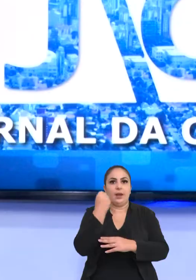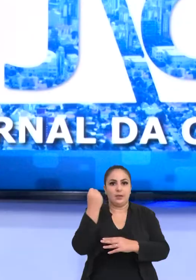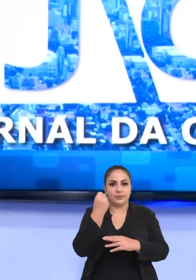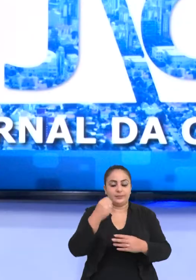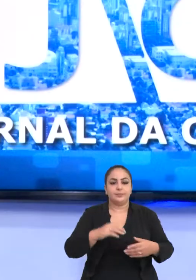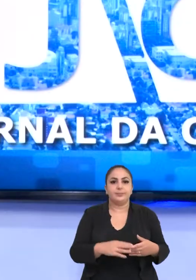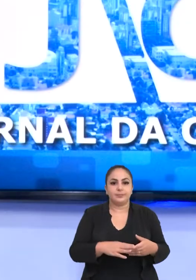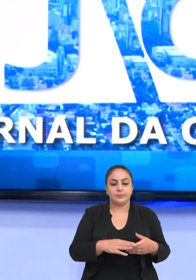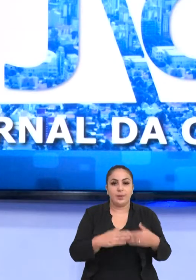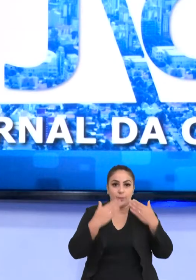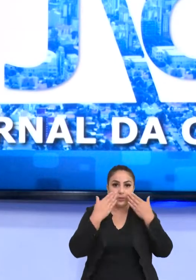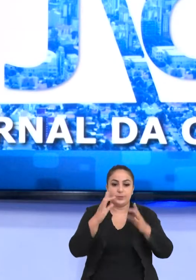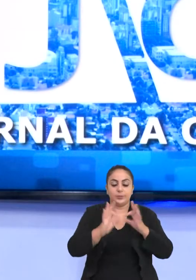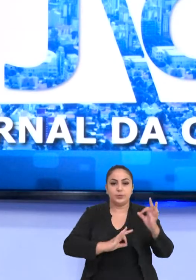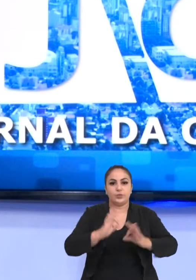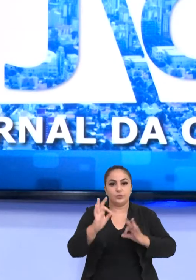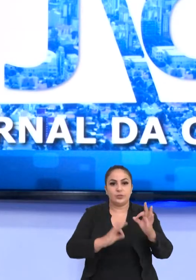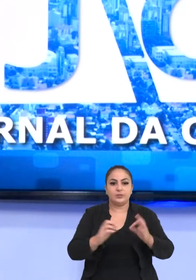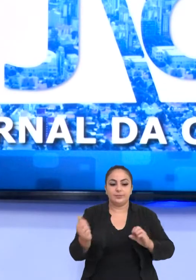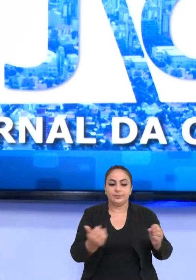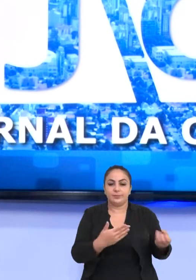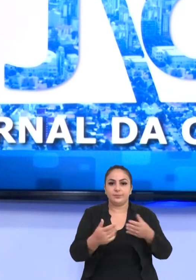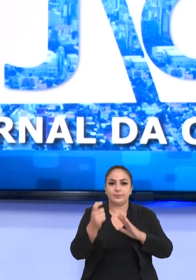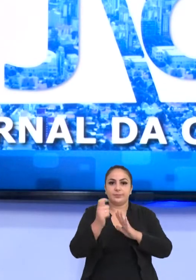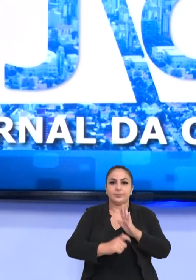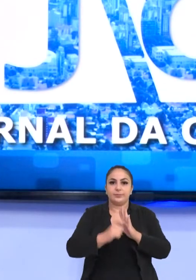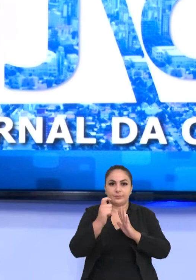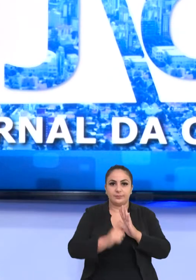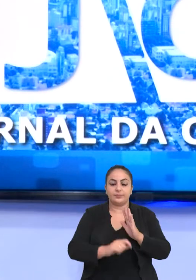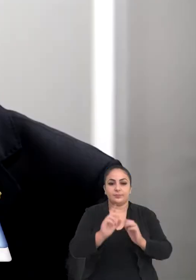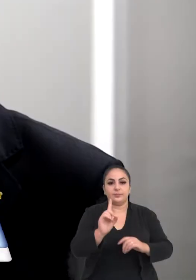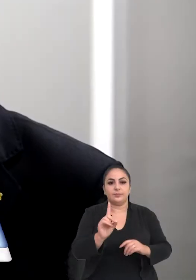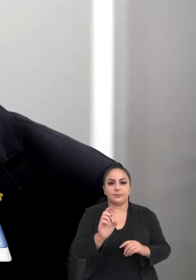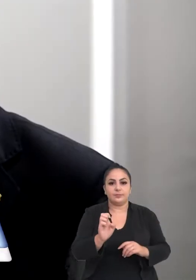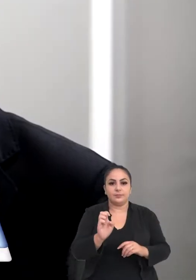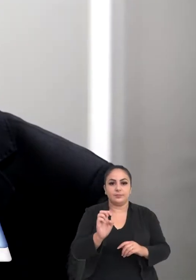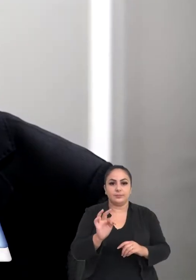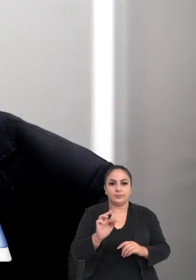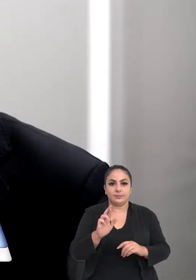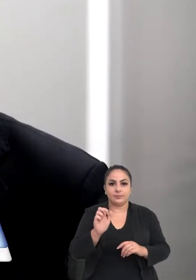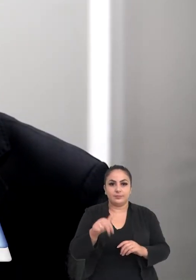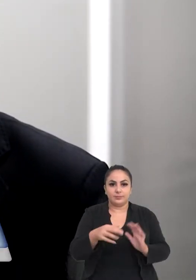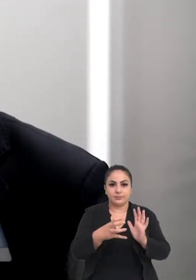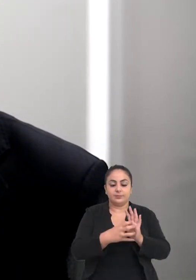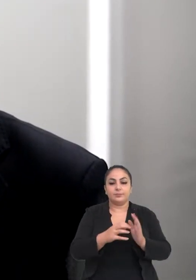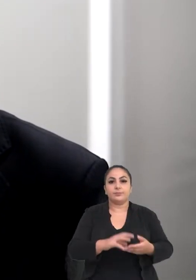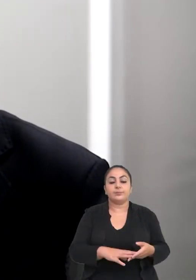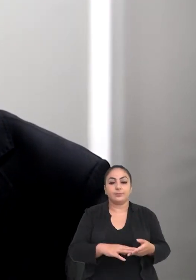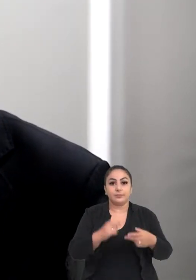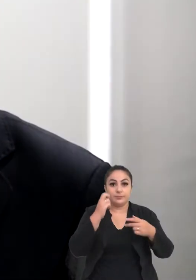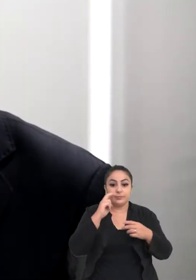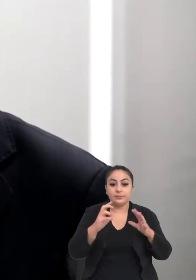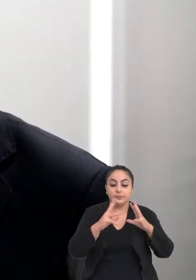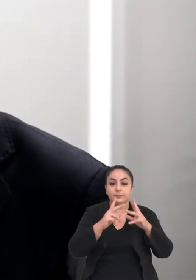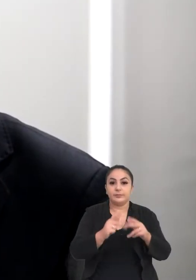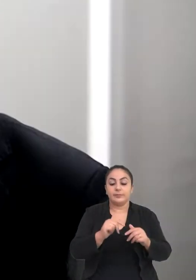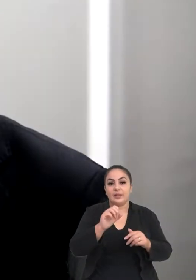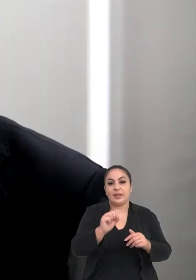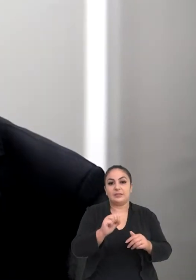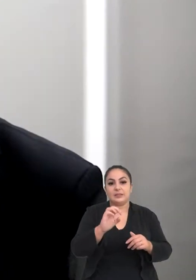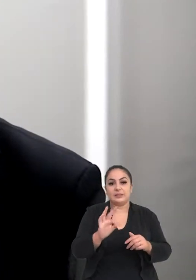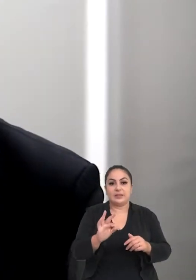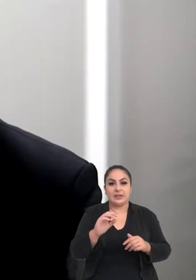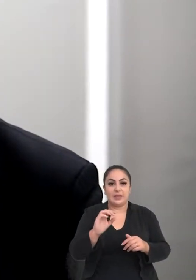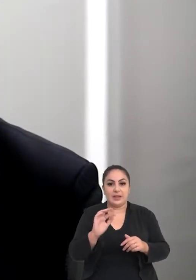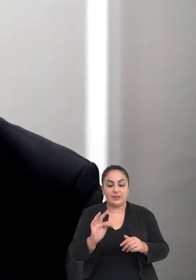crítica. Apresentado o projeto que atualiza taxas do Detran. Observando a determinação do STF, que